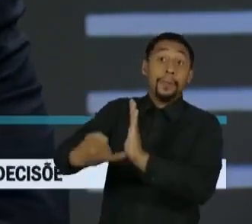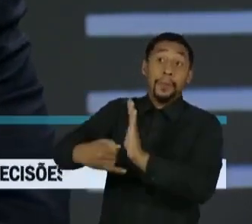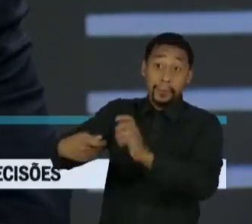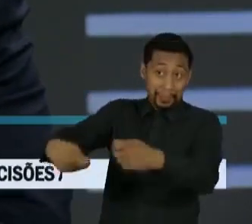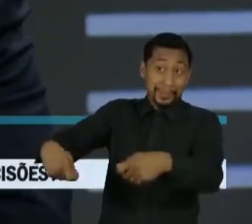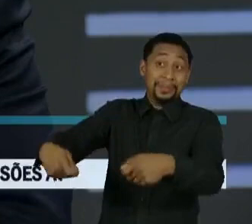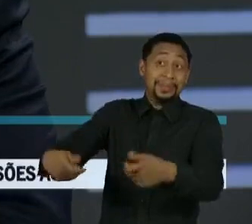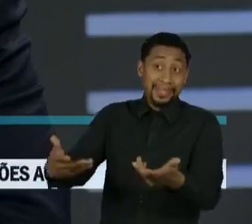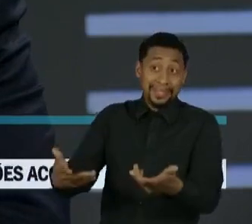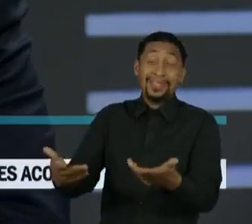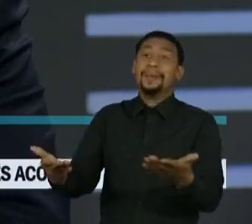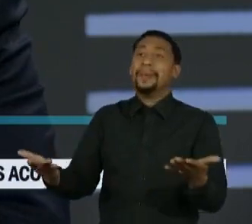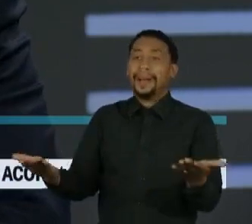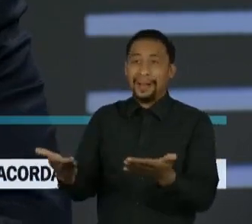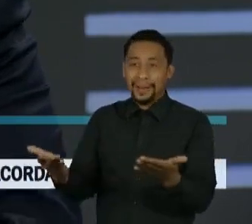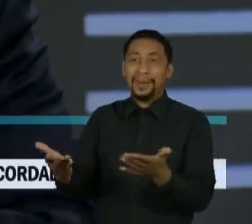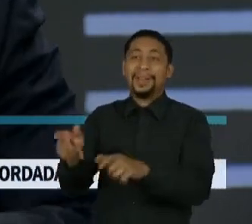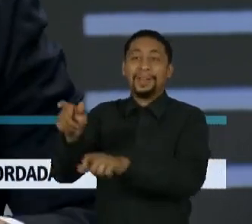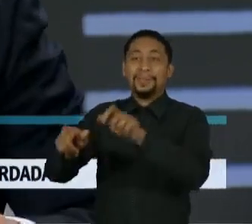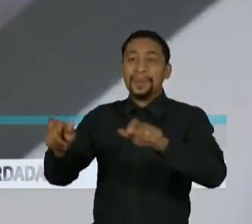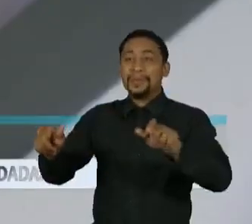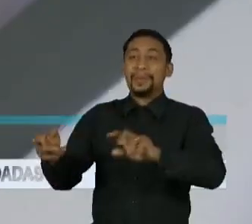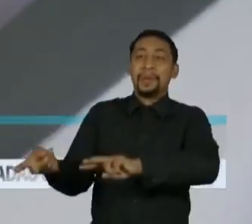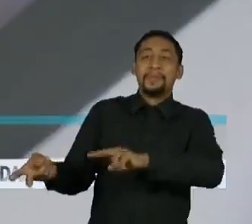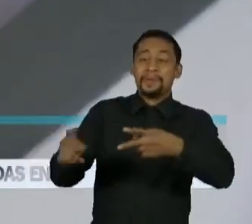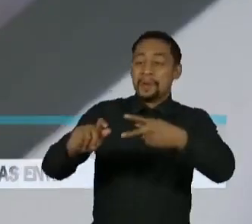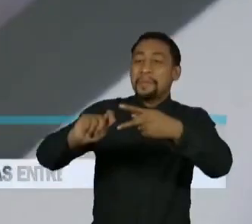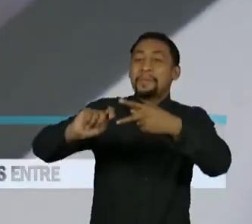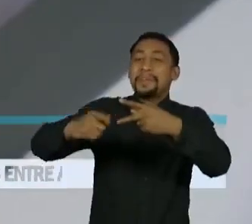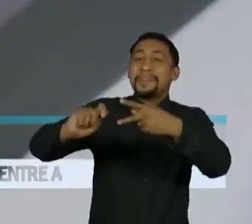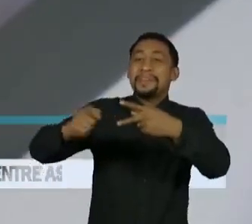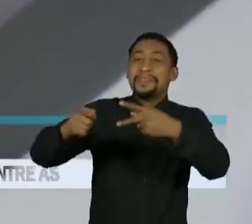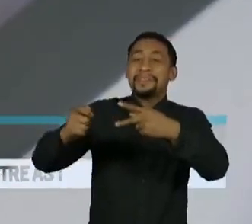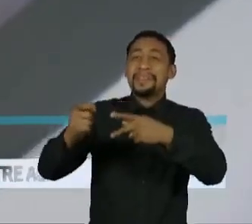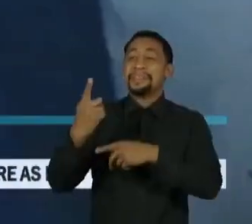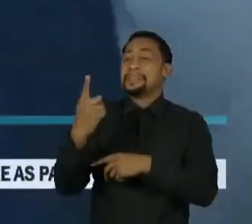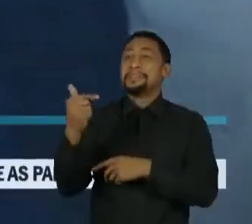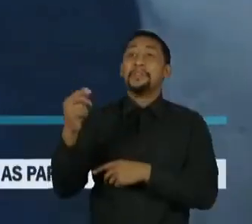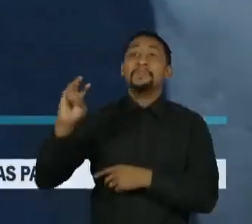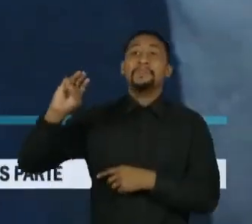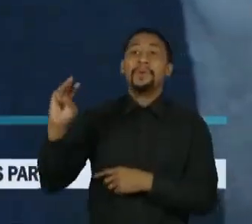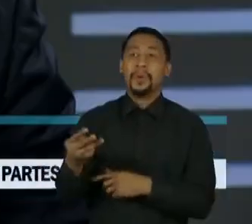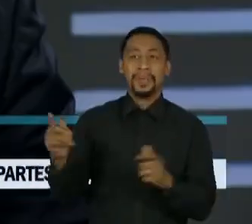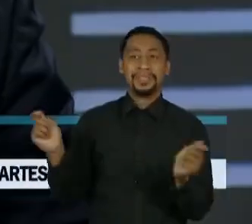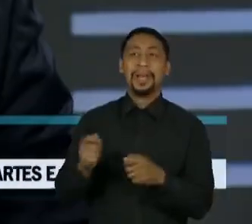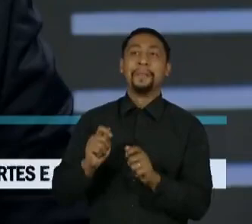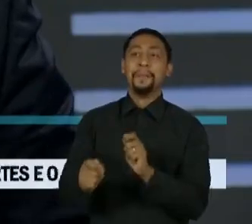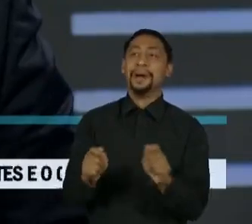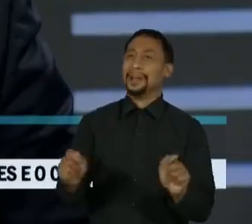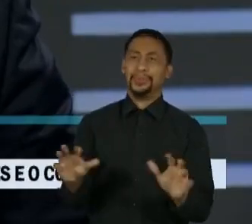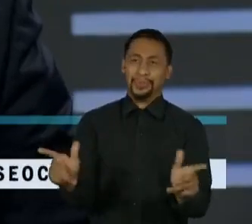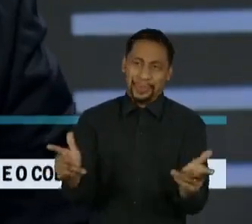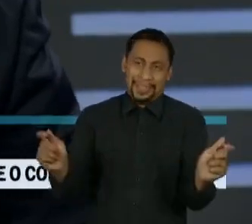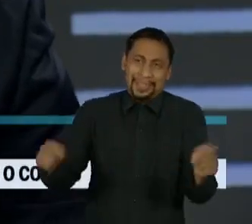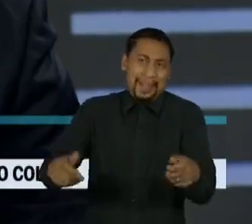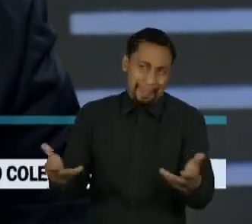se bem que ele ganhou pics agora de milhões né vai ter dinheiro privada imposto de importação né é